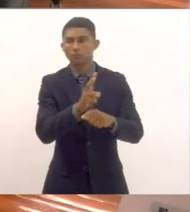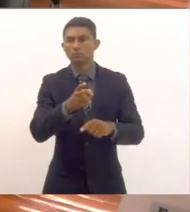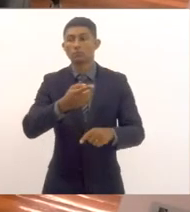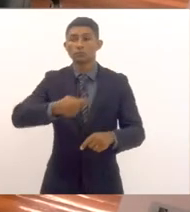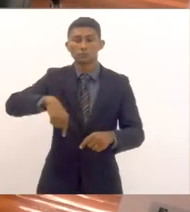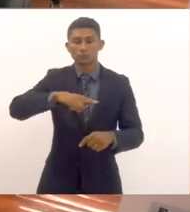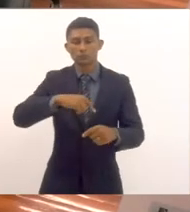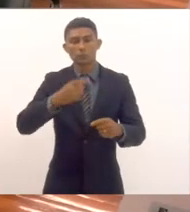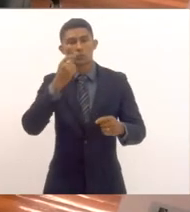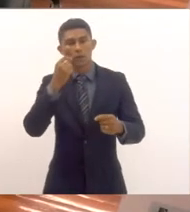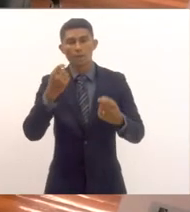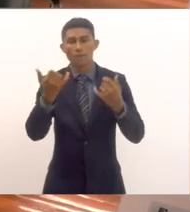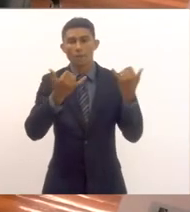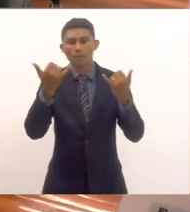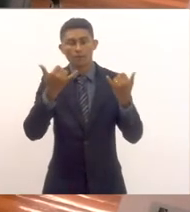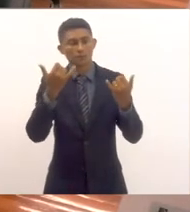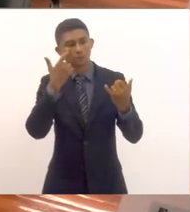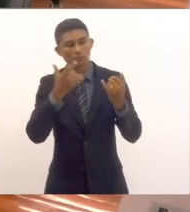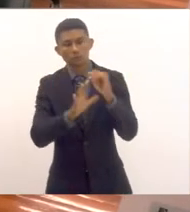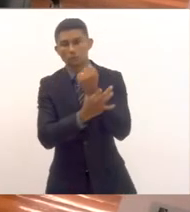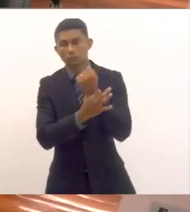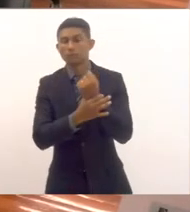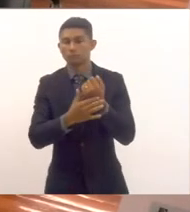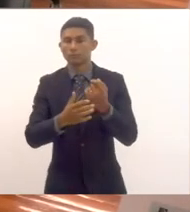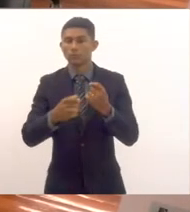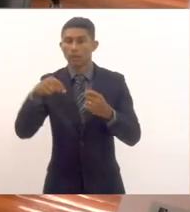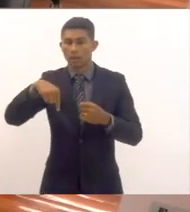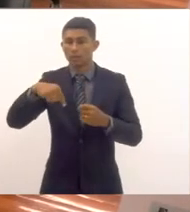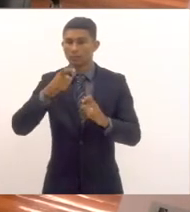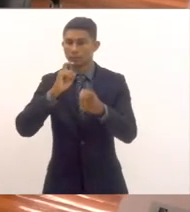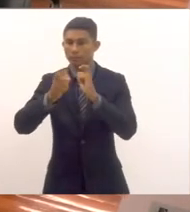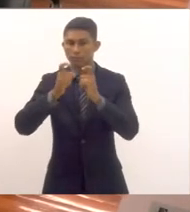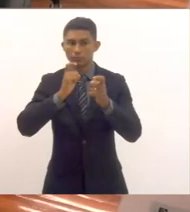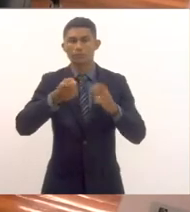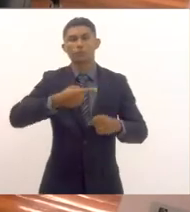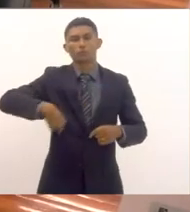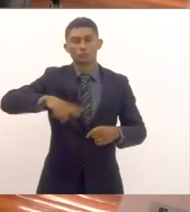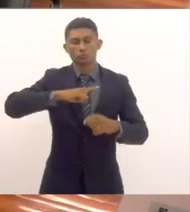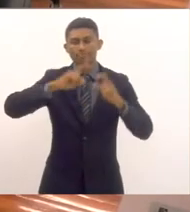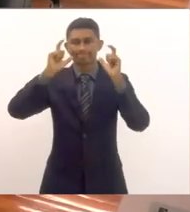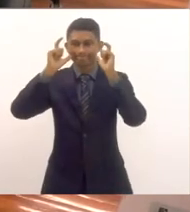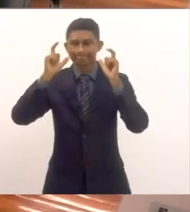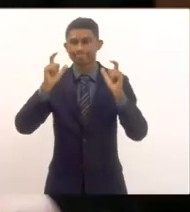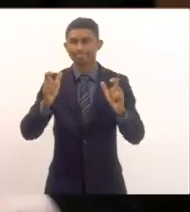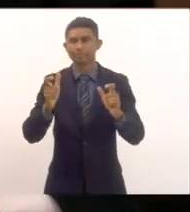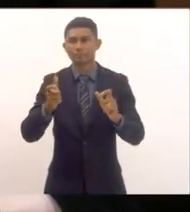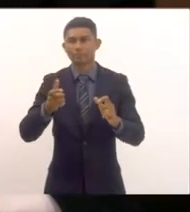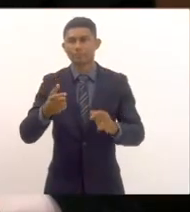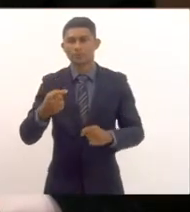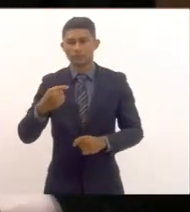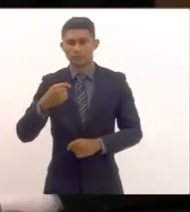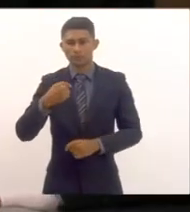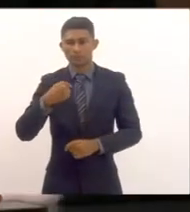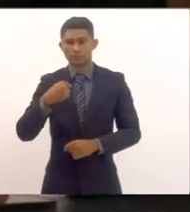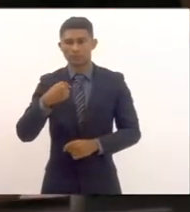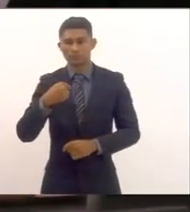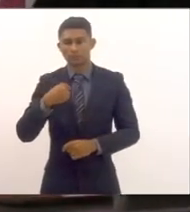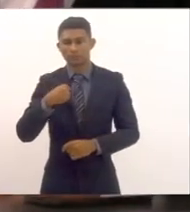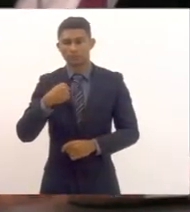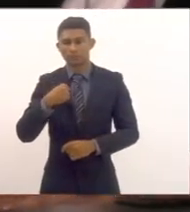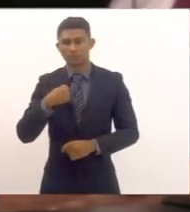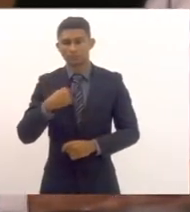produzido dados sobre segurança Então esse debate o debate que muito nos interessa né a gente tem feito esse mapeamento objetivo